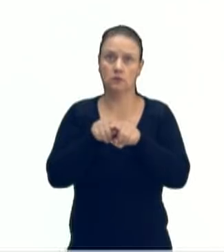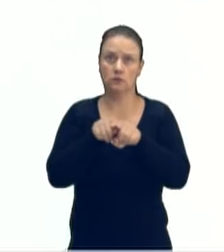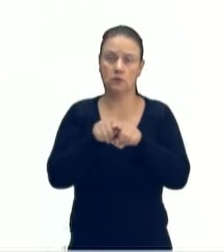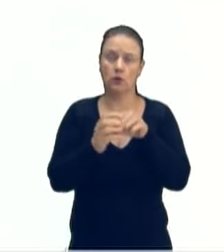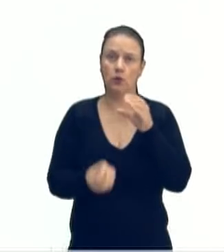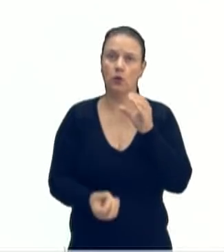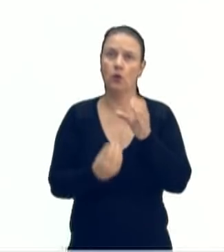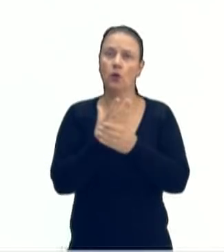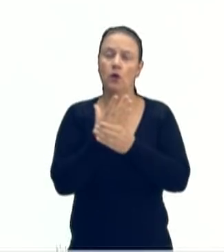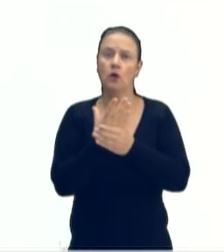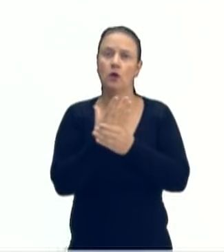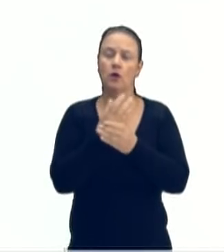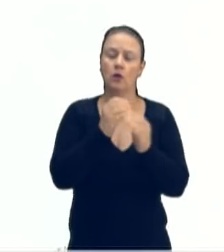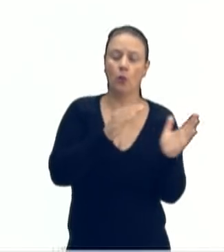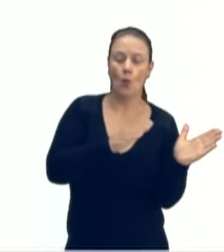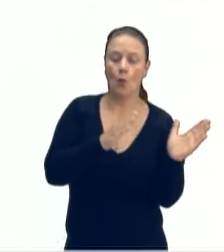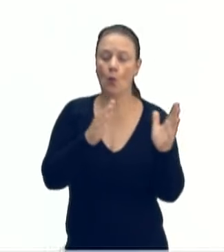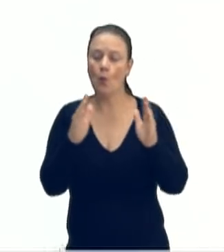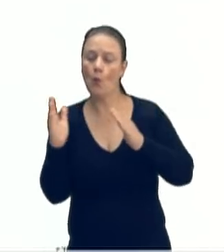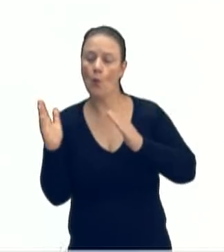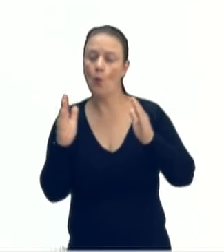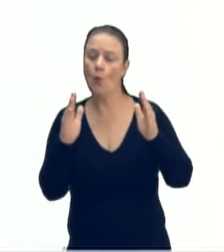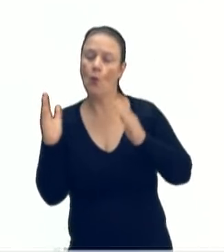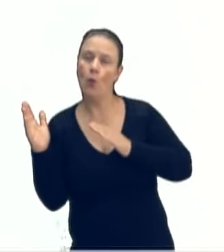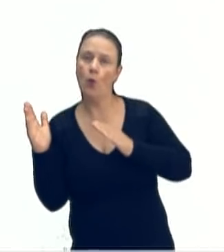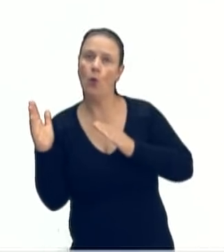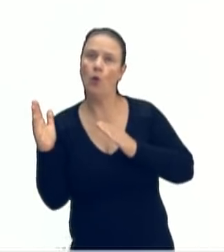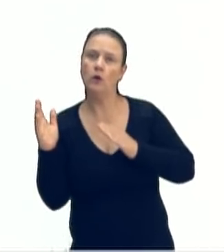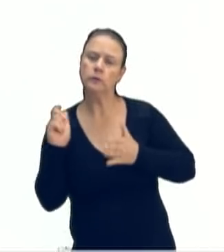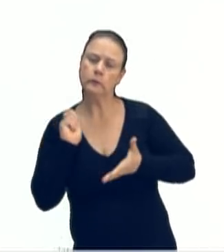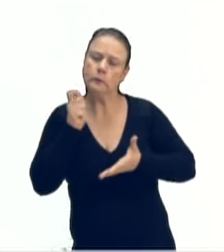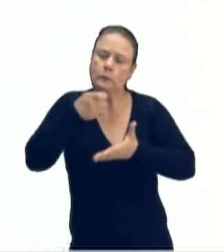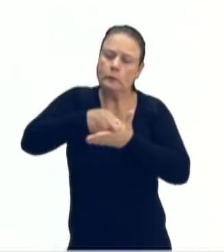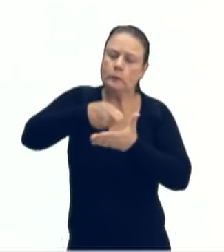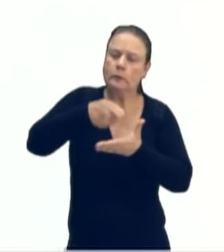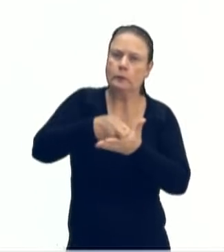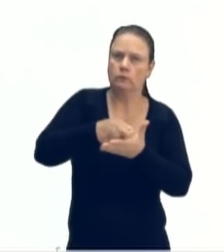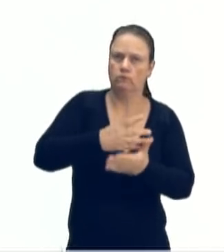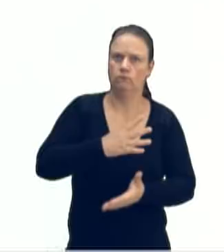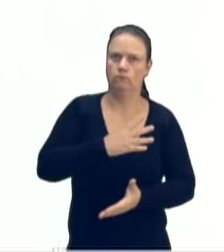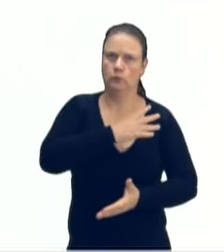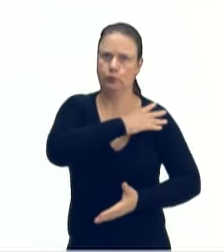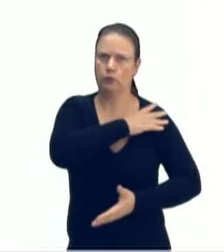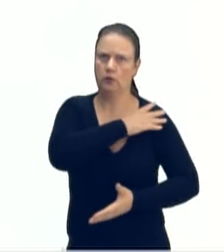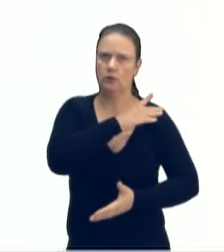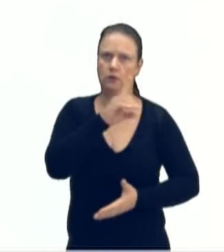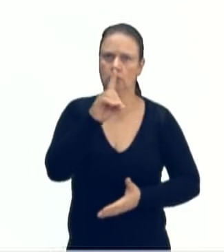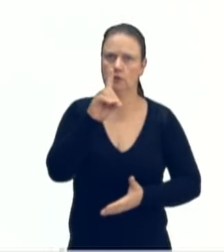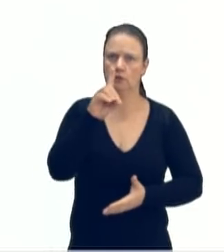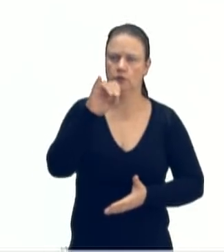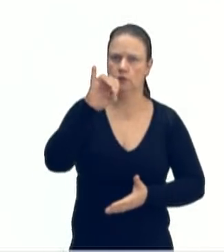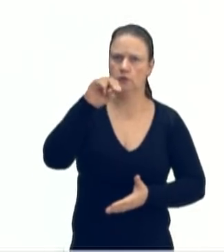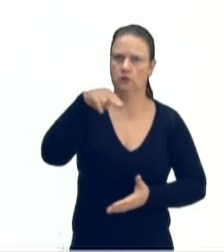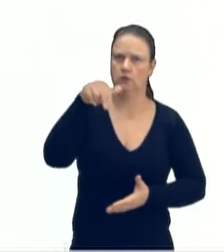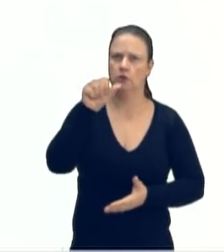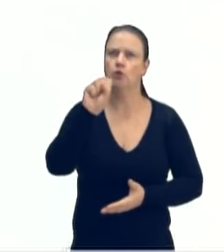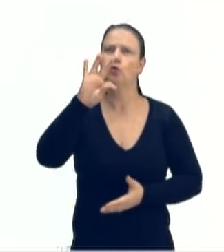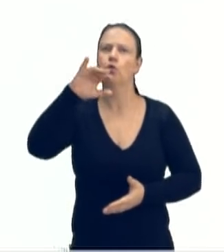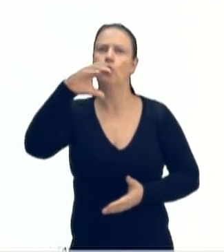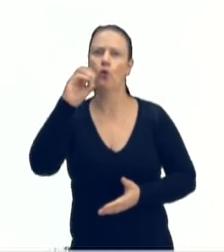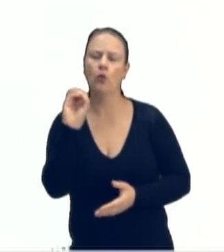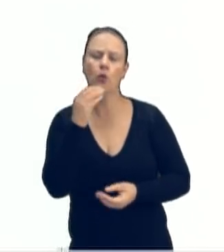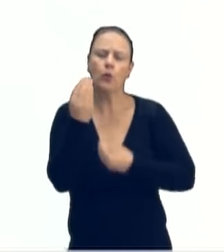origens do período dinástico, a teocracia egípcia, a parte política, como que era a